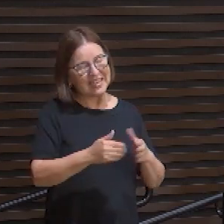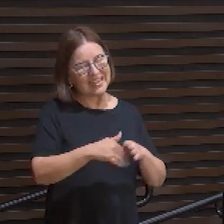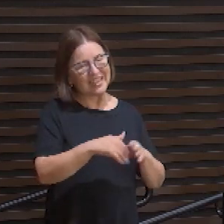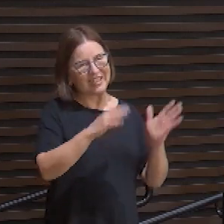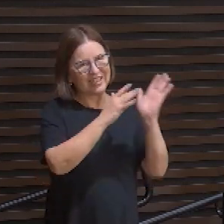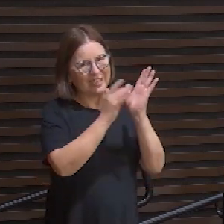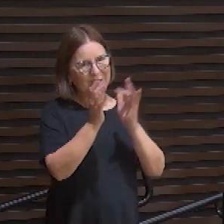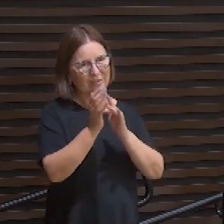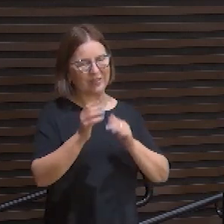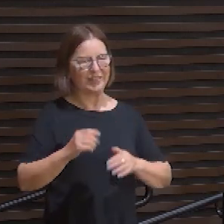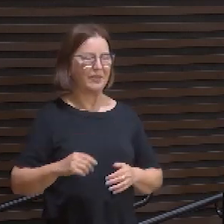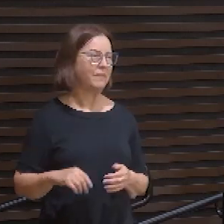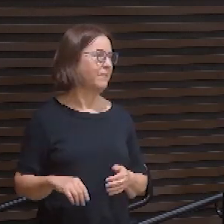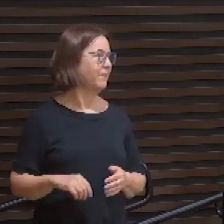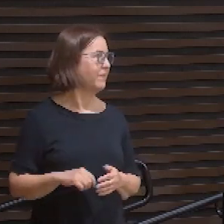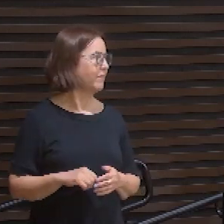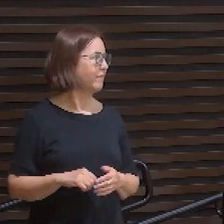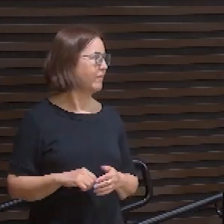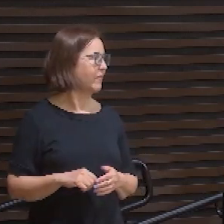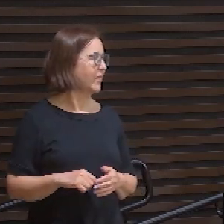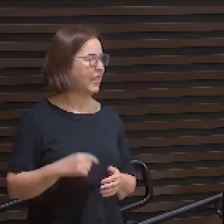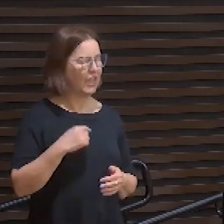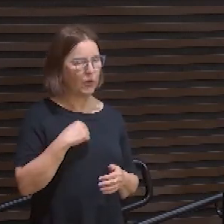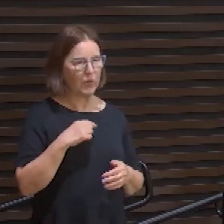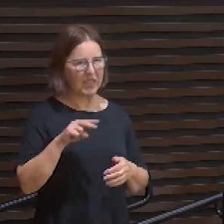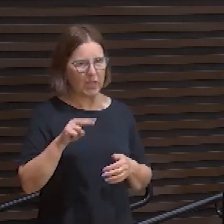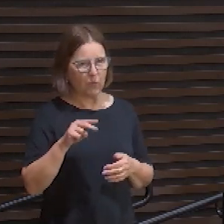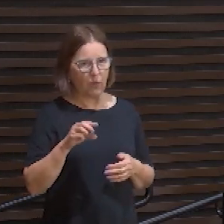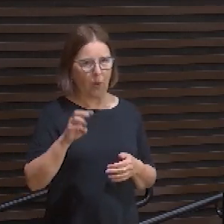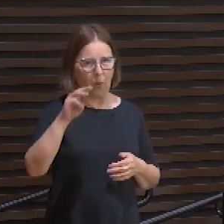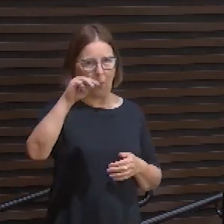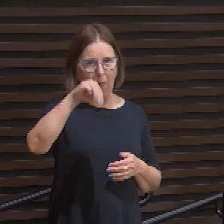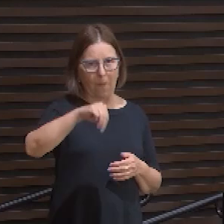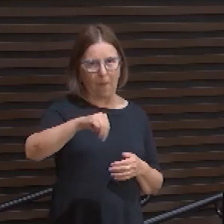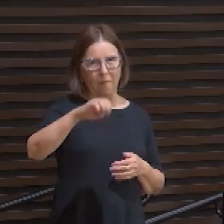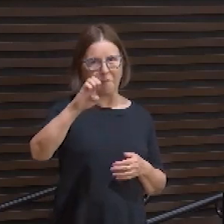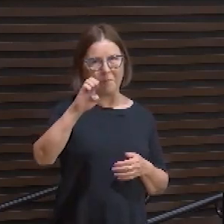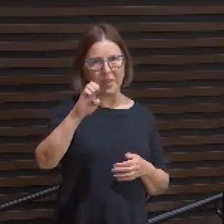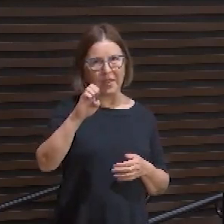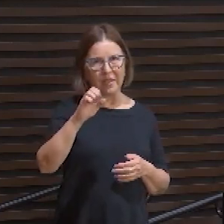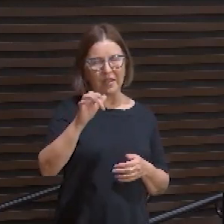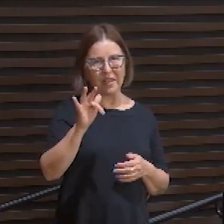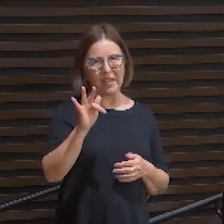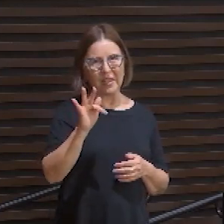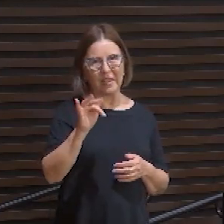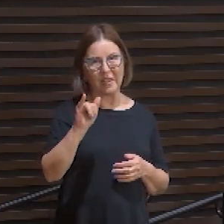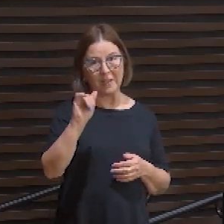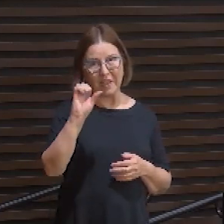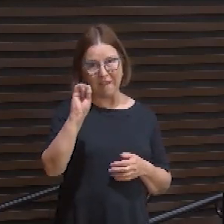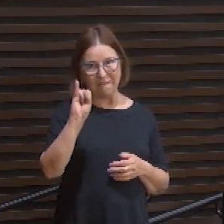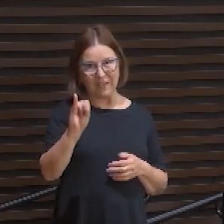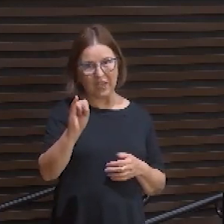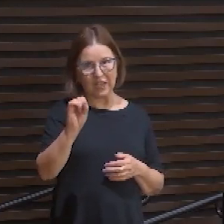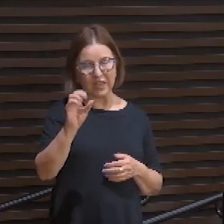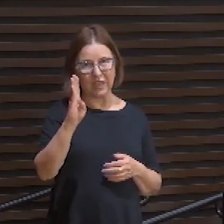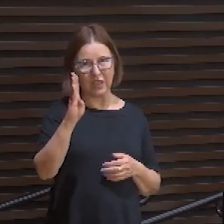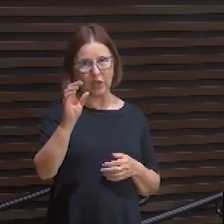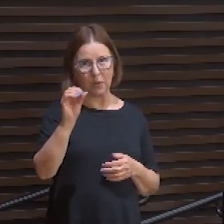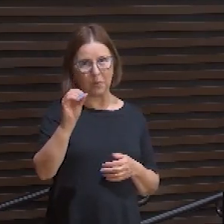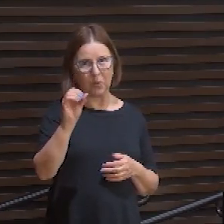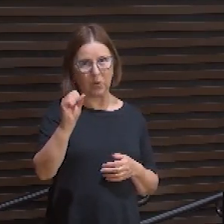Eu, como Mefibosete, na mesa de Davi, de pé, ferido e